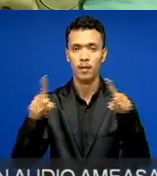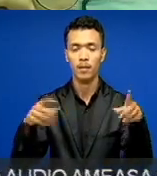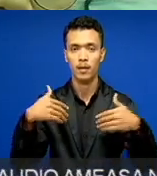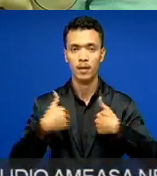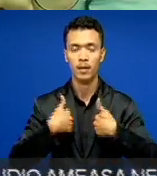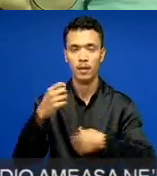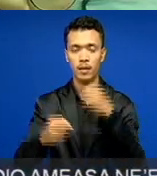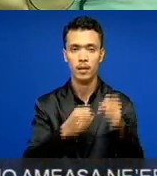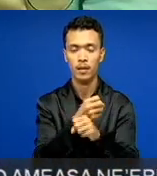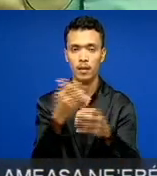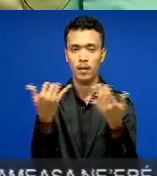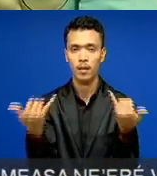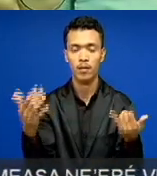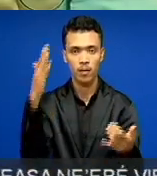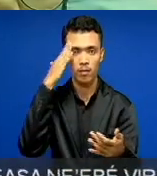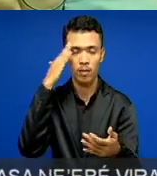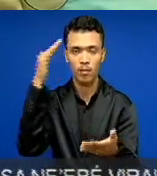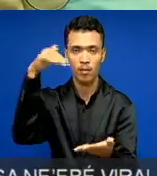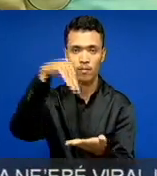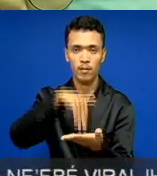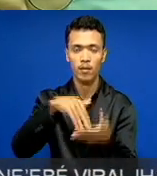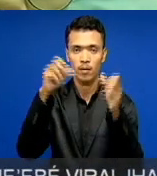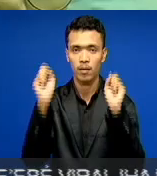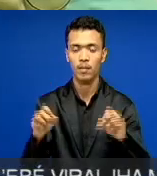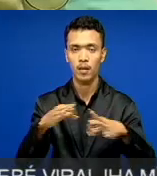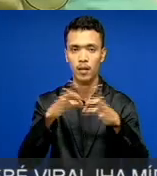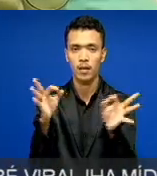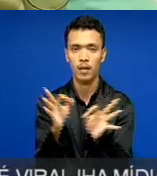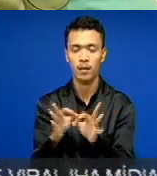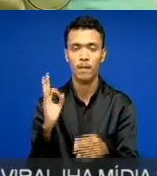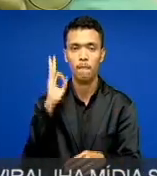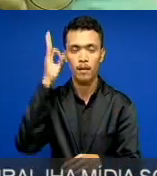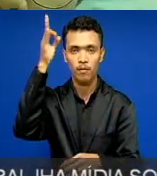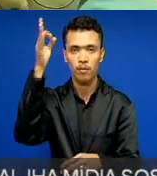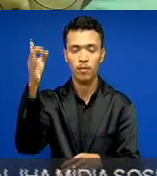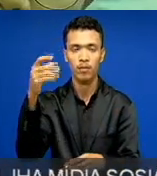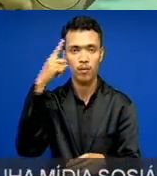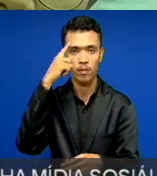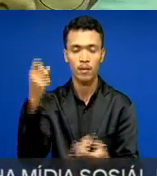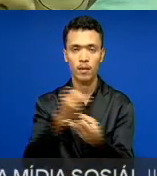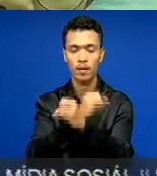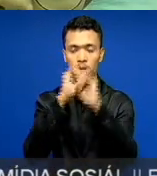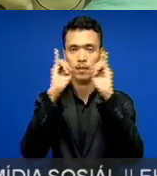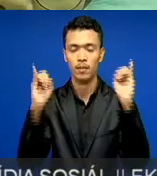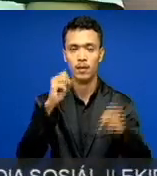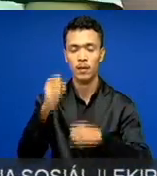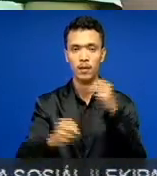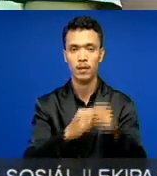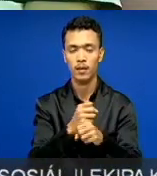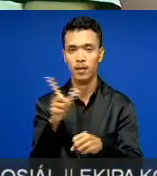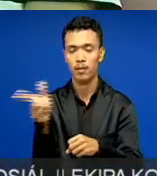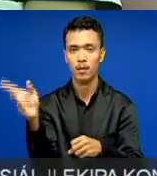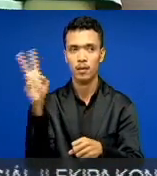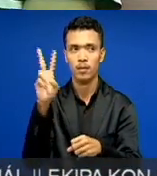Tina ainda, né? Hanessa reflexão ainda, para e tá bela radia, para o futuro, também está restaura na badala, o anulo recicla. Jovem